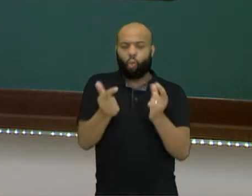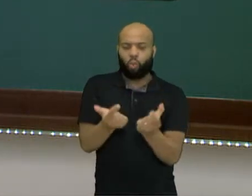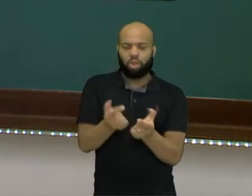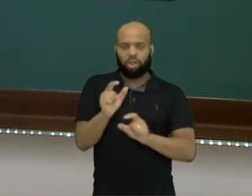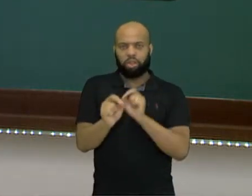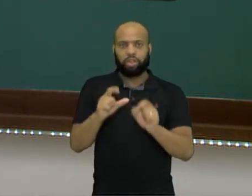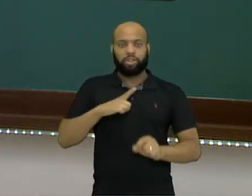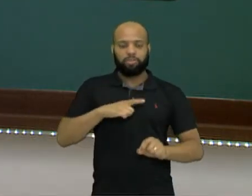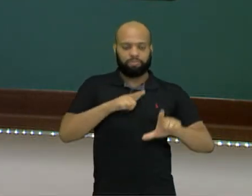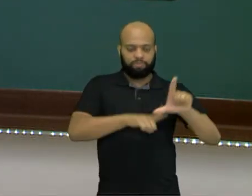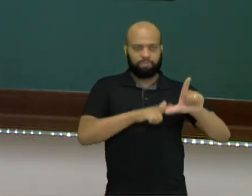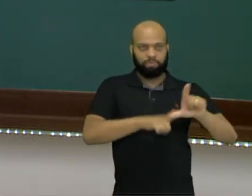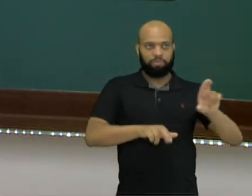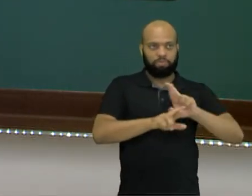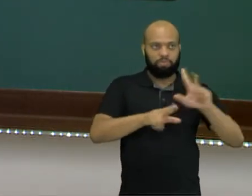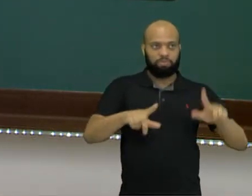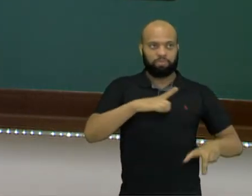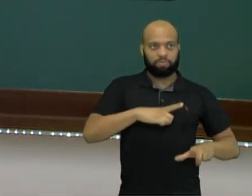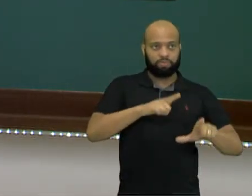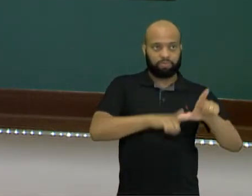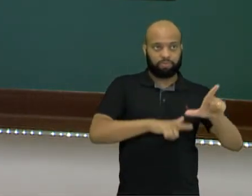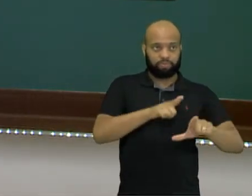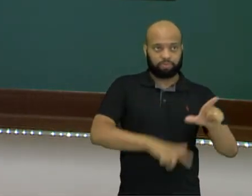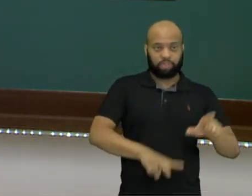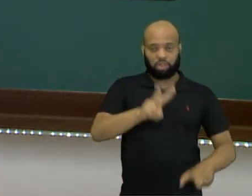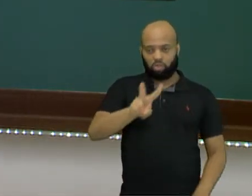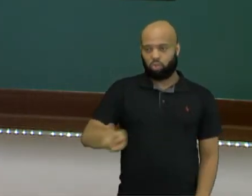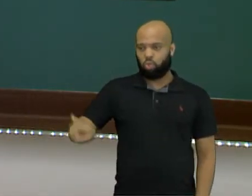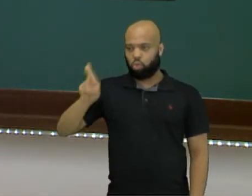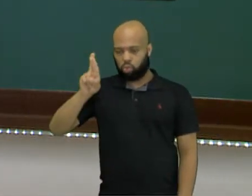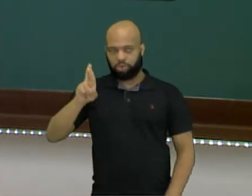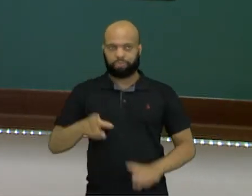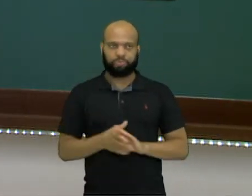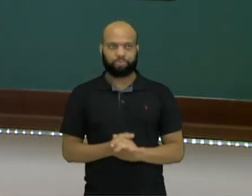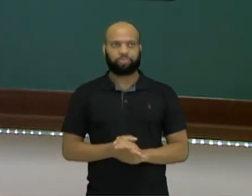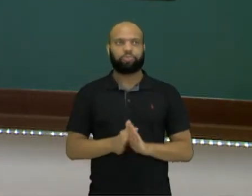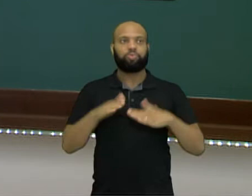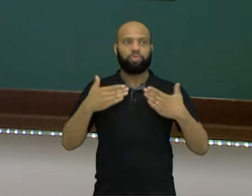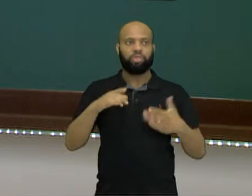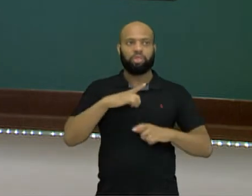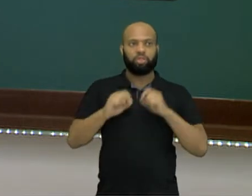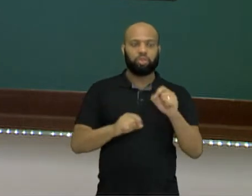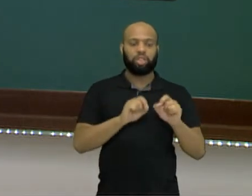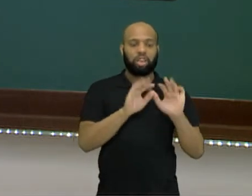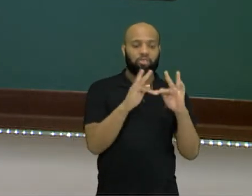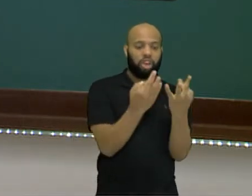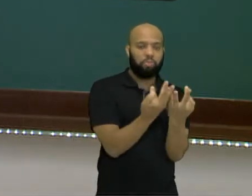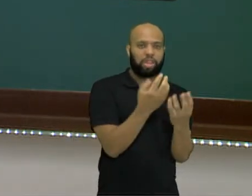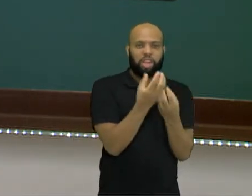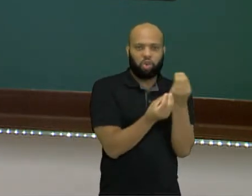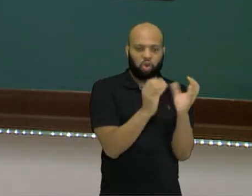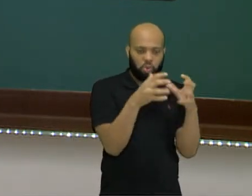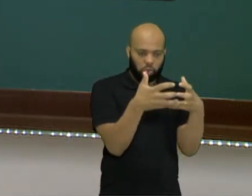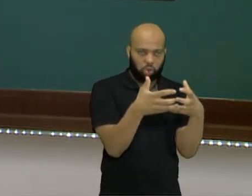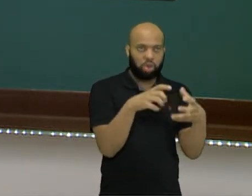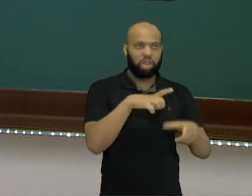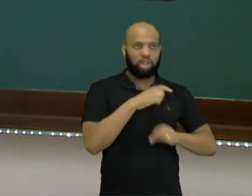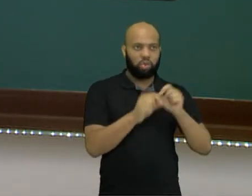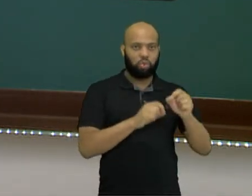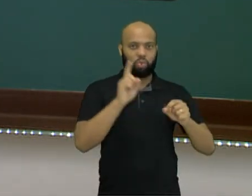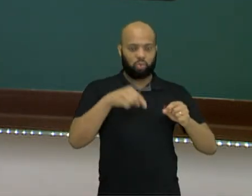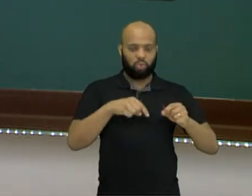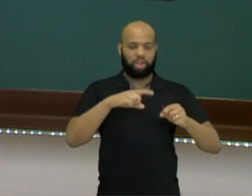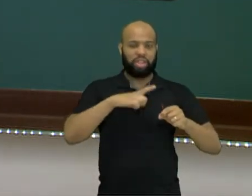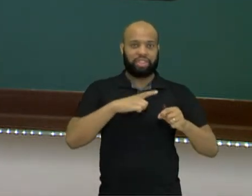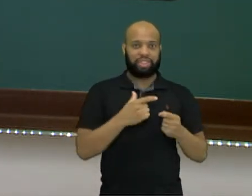letras diferentes, a letra V e a letra R para representar isso. Geração parental, duplo homozigoto dominante, duplo